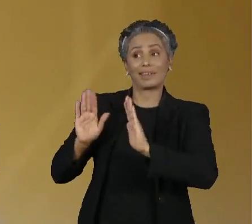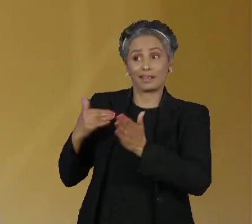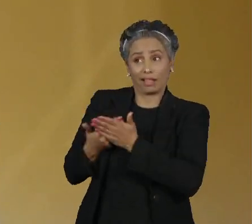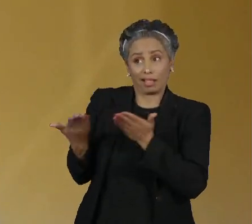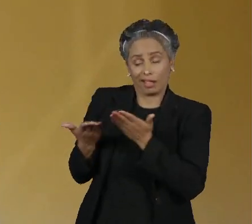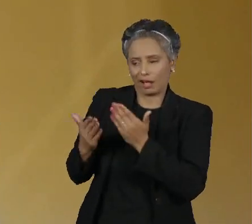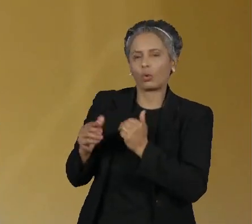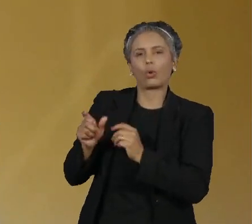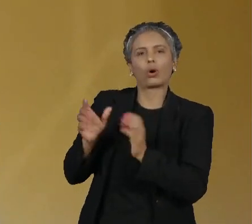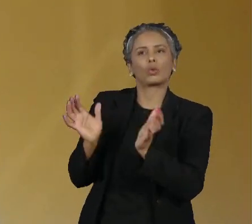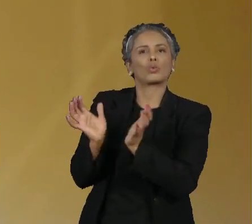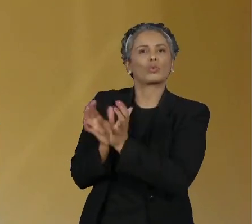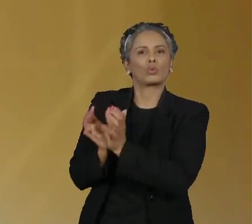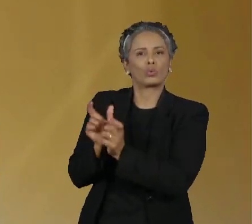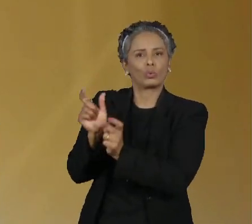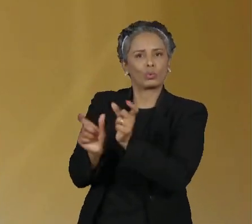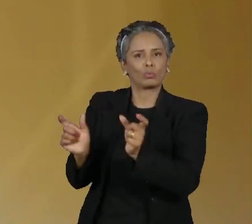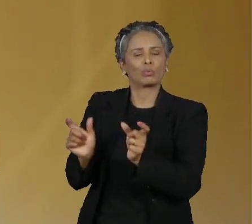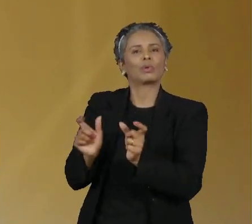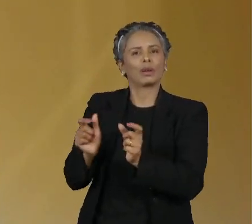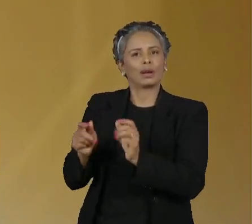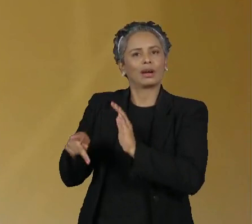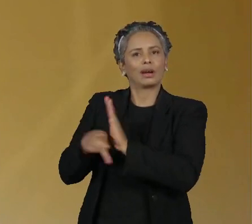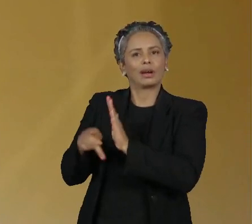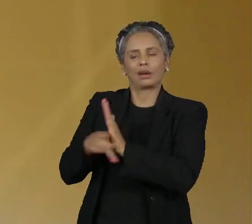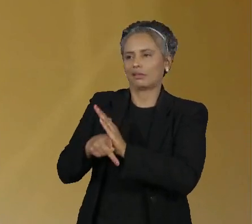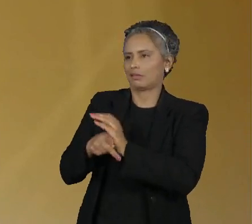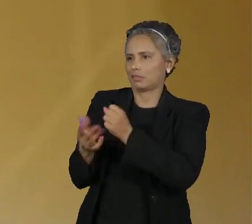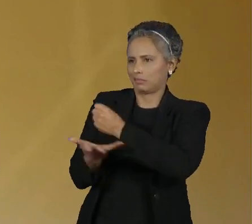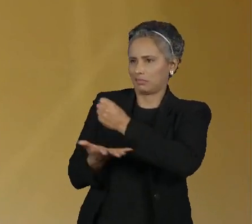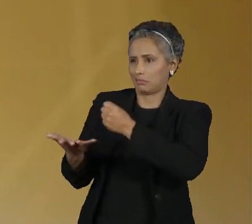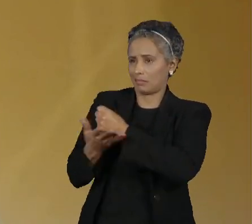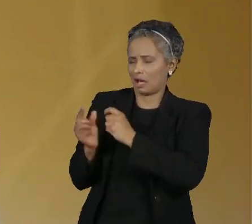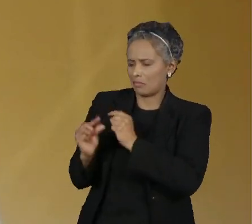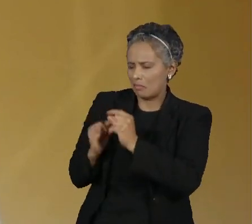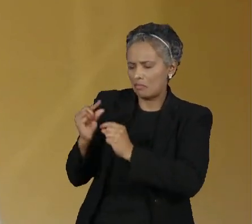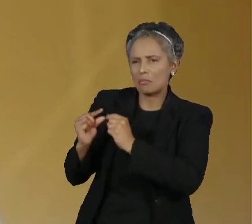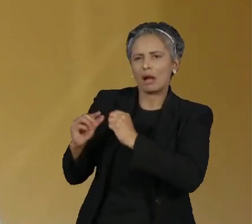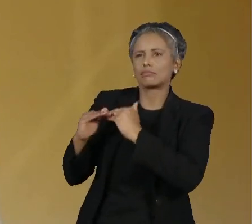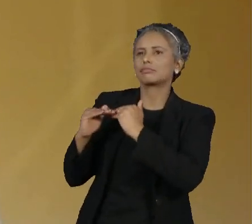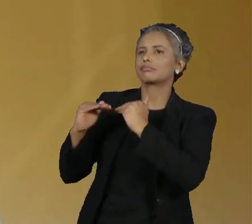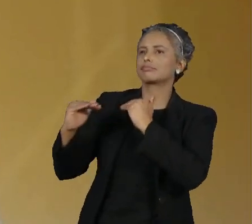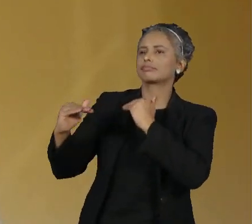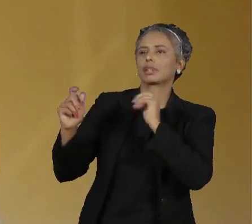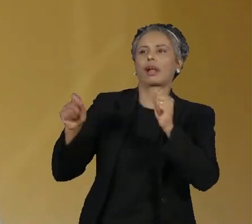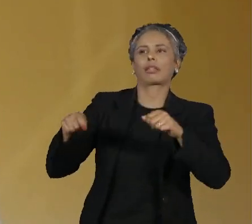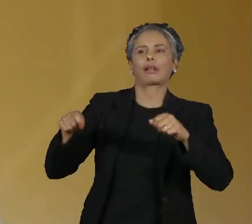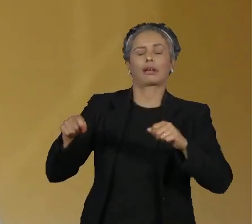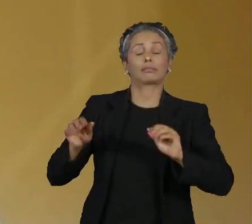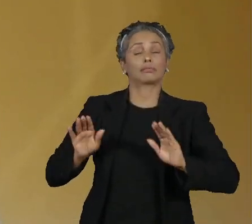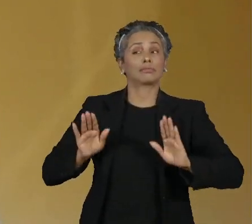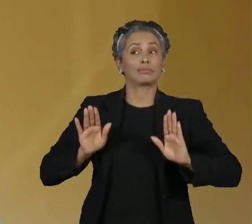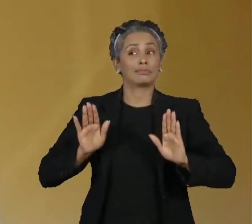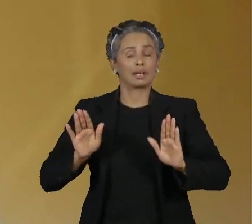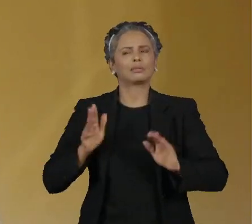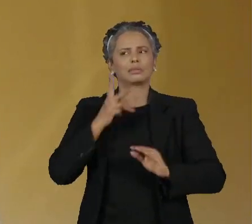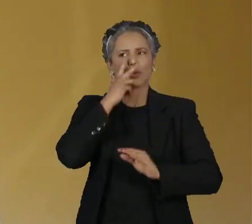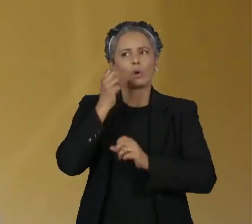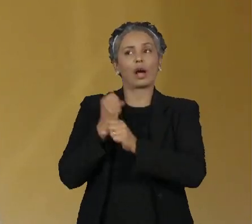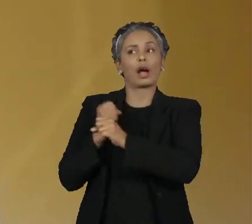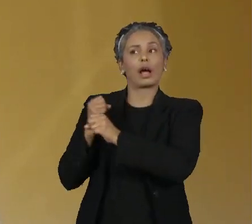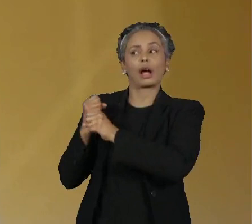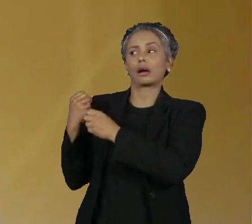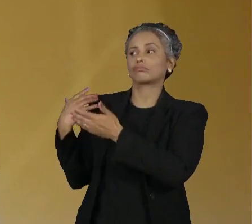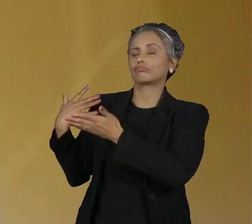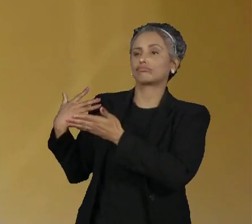a gente está no começo de um processo de crescimento, mas de uns anos para cá a